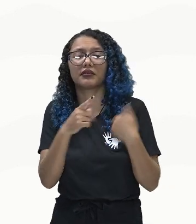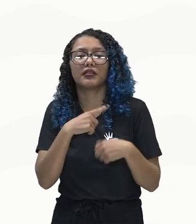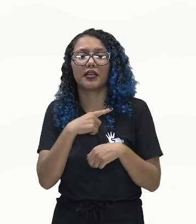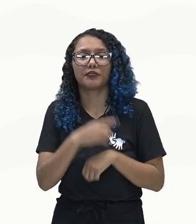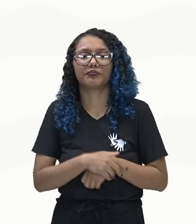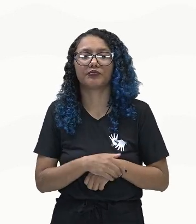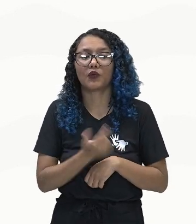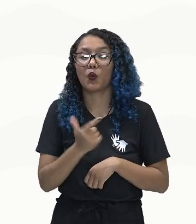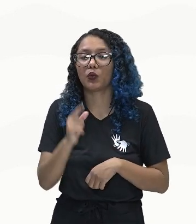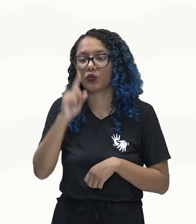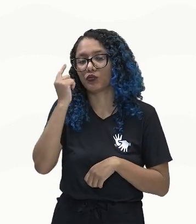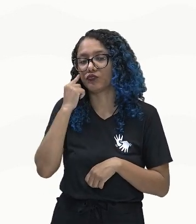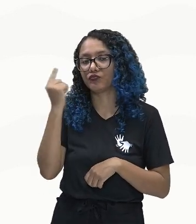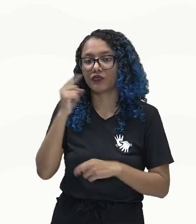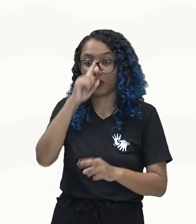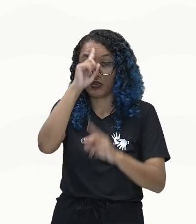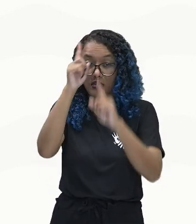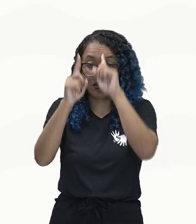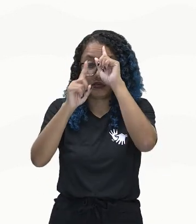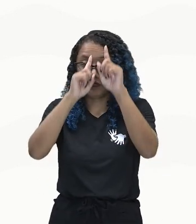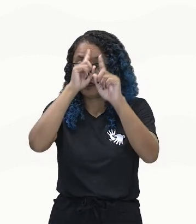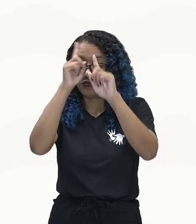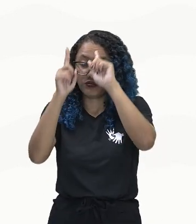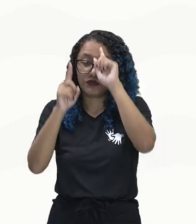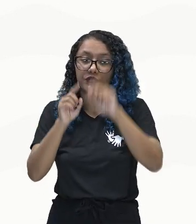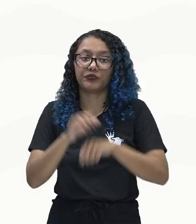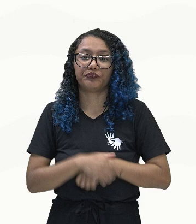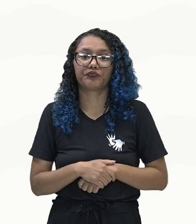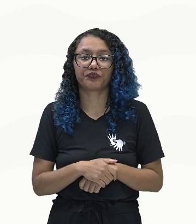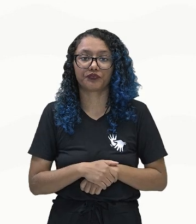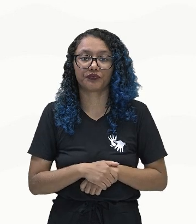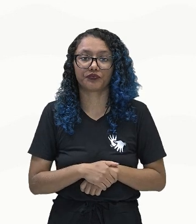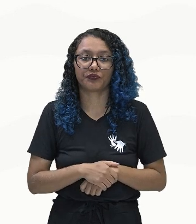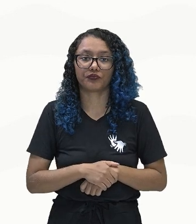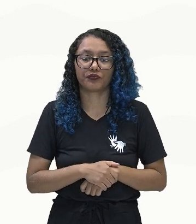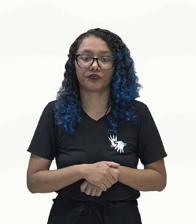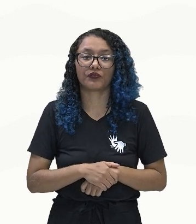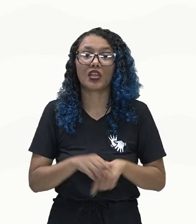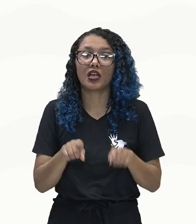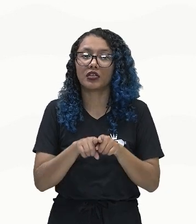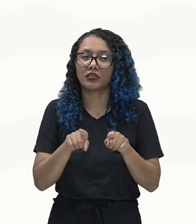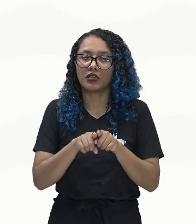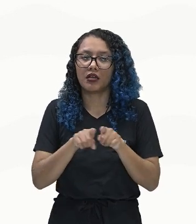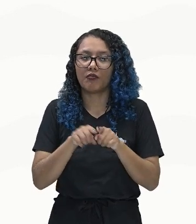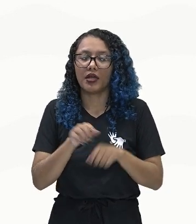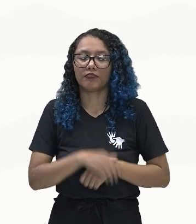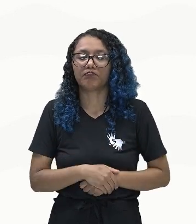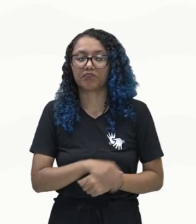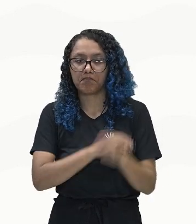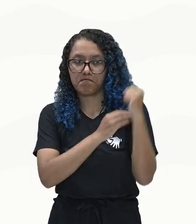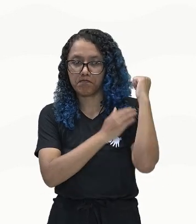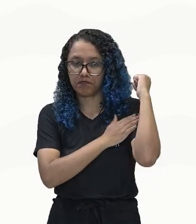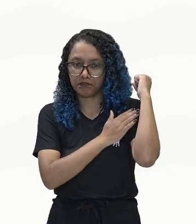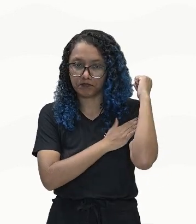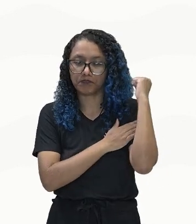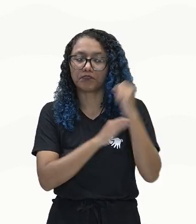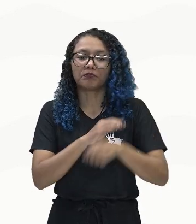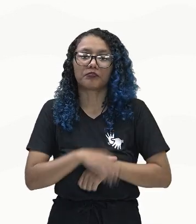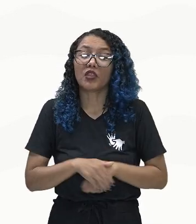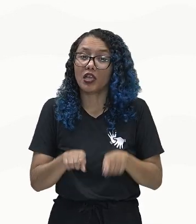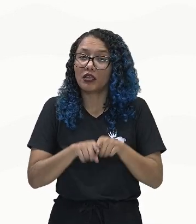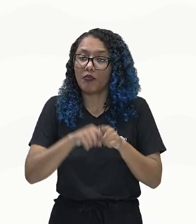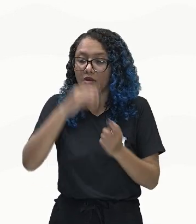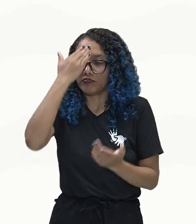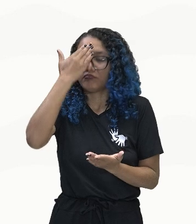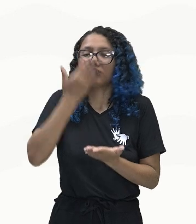criativo, inovador, além disso, empoderado e autoconfiante, também